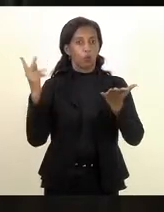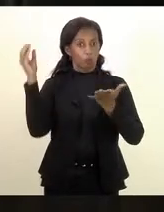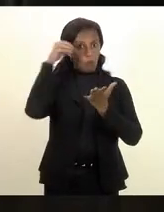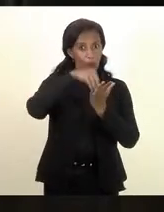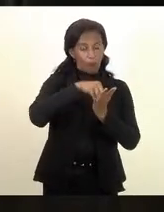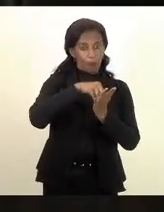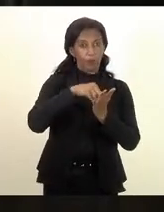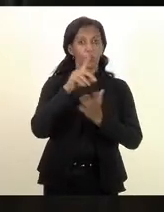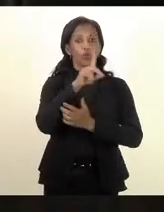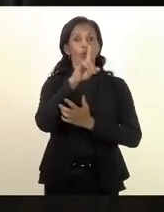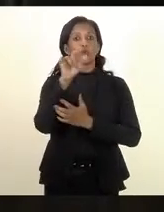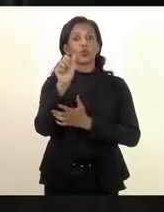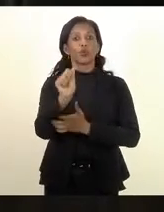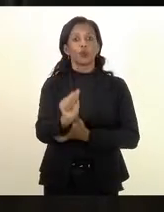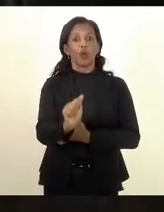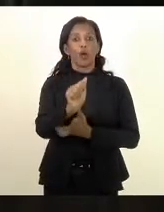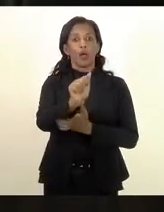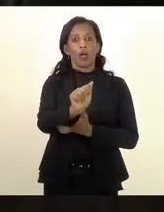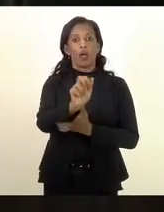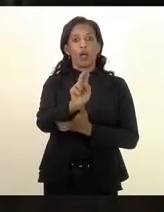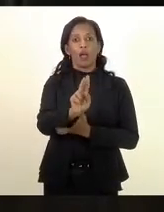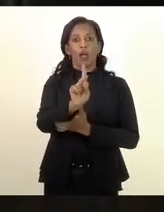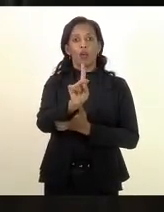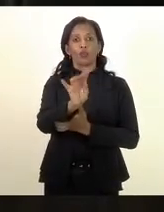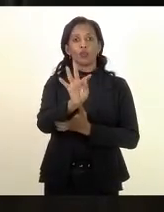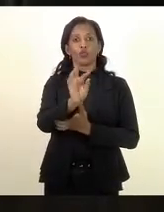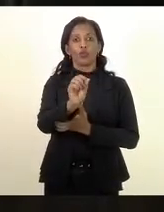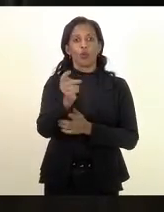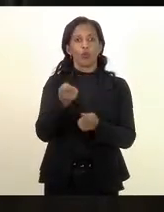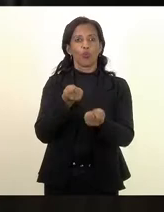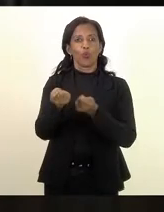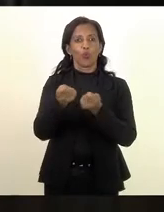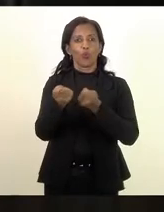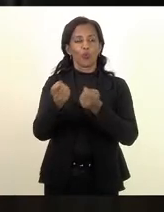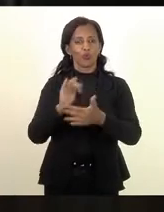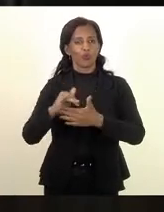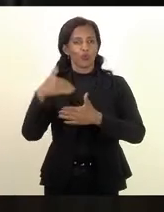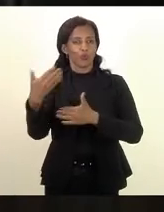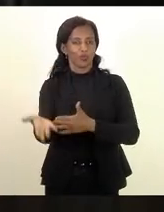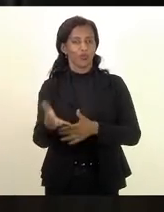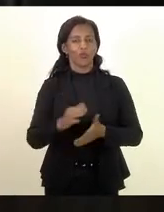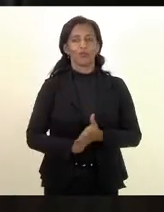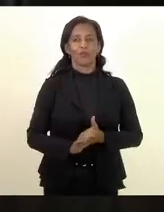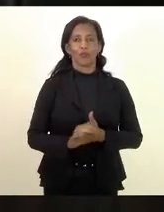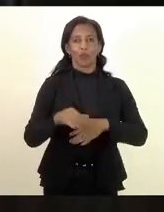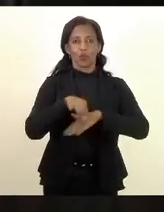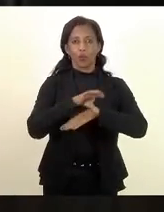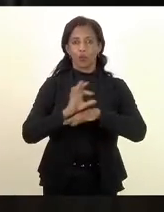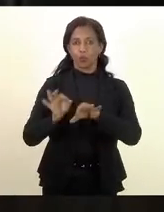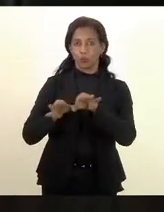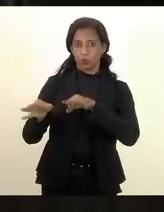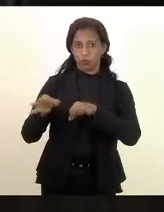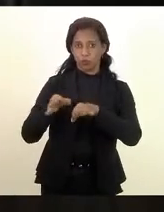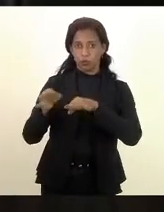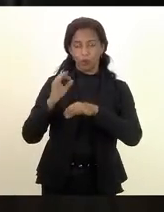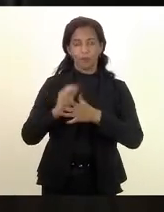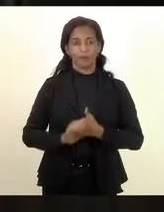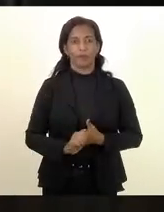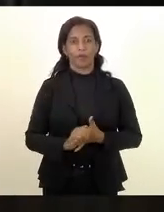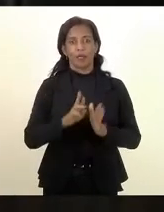o dia do auditor de controle externo apareceu da comissão de constituição justiça pela judicialidade